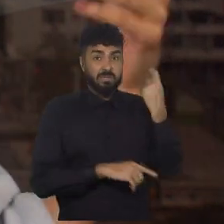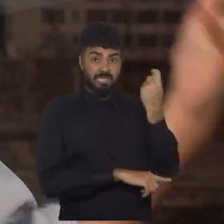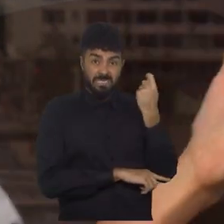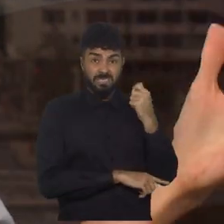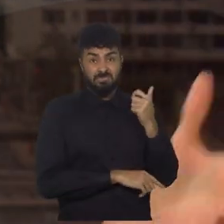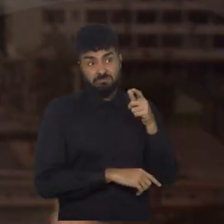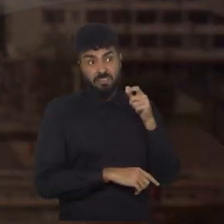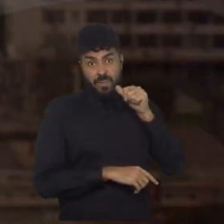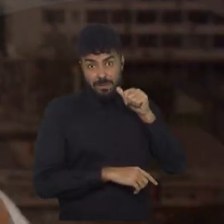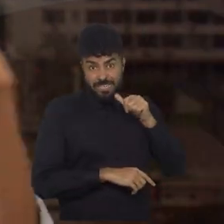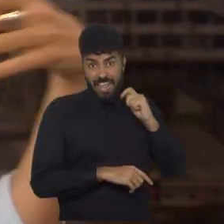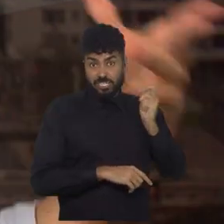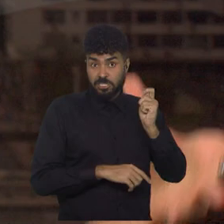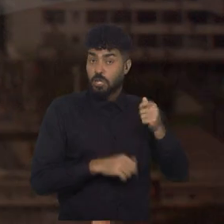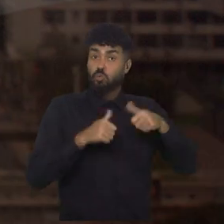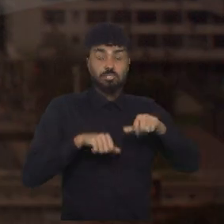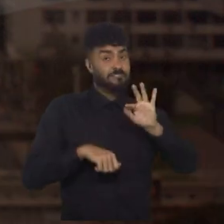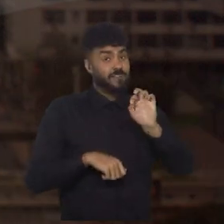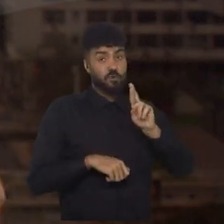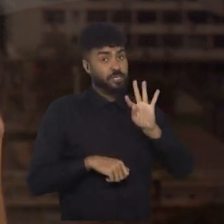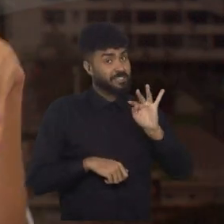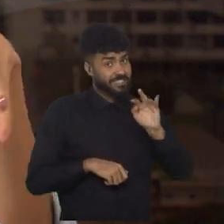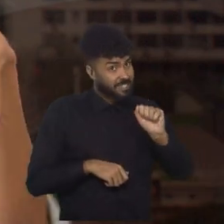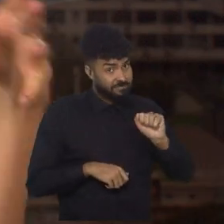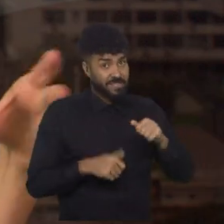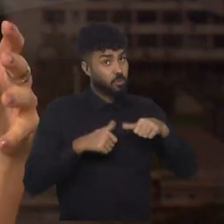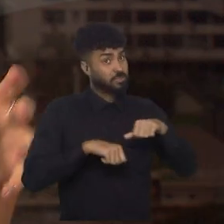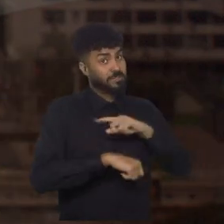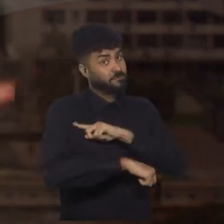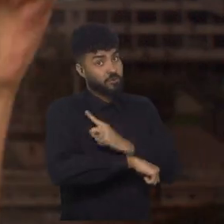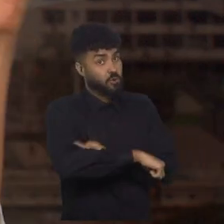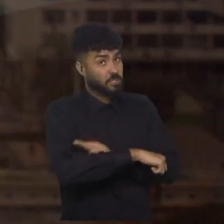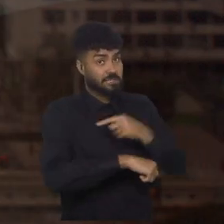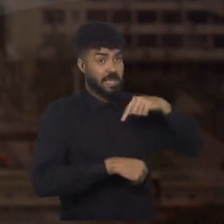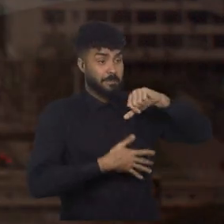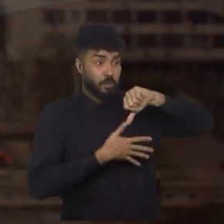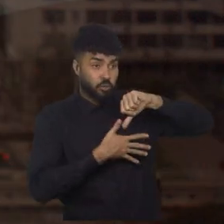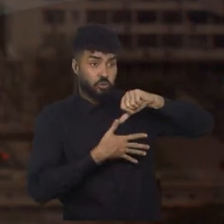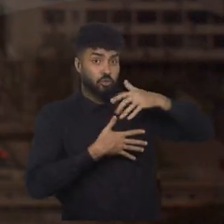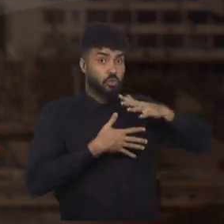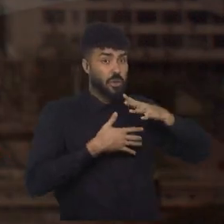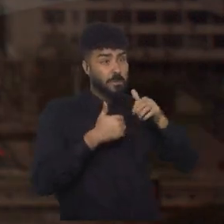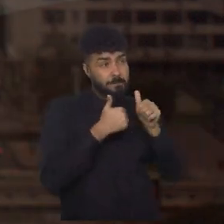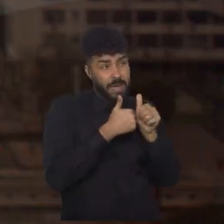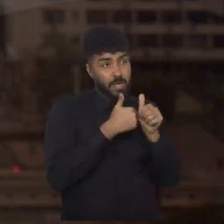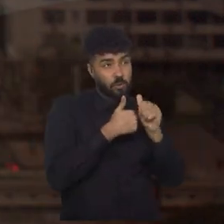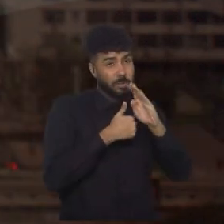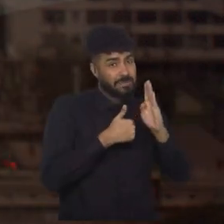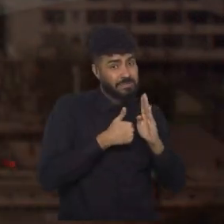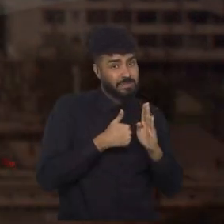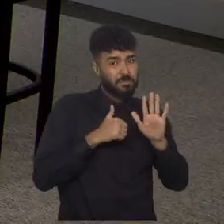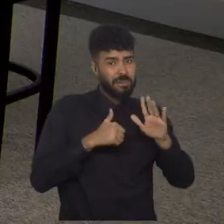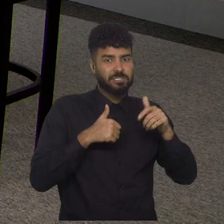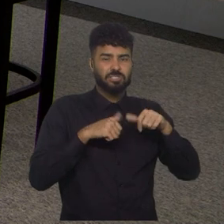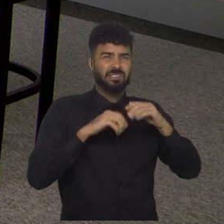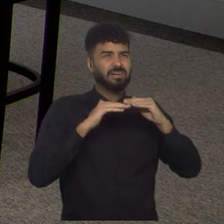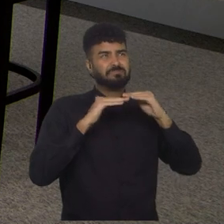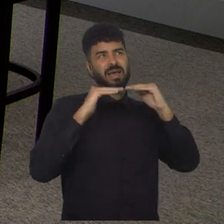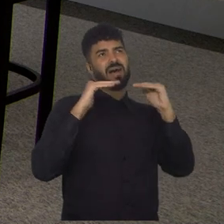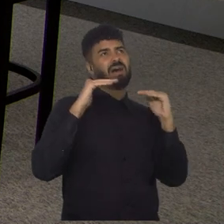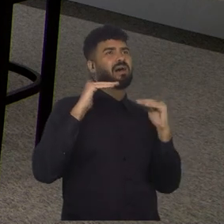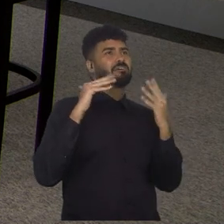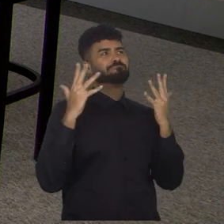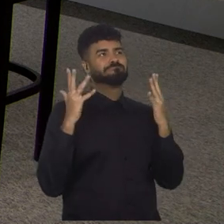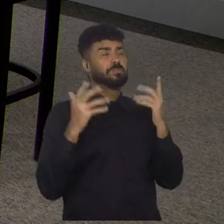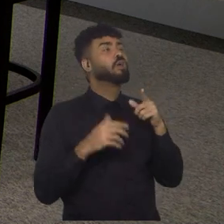uma favorita, não tem uma força. Na América do Sul... Está ali perto do Brasil, mas ainda está longe, né? Vamos dizer assim.